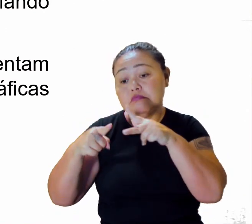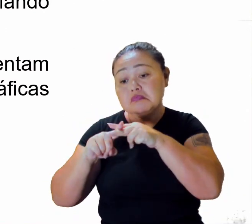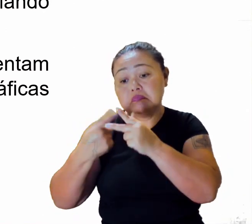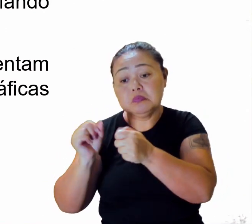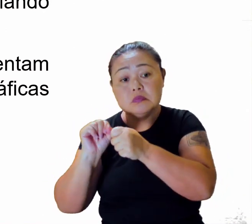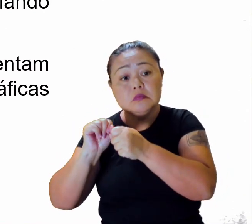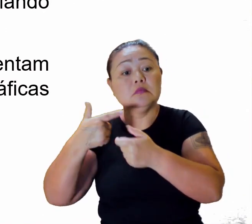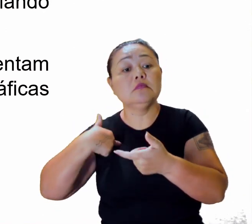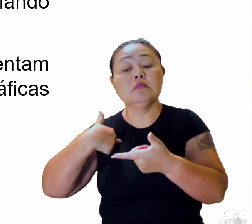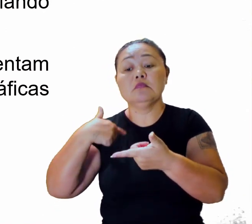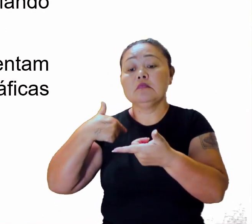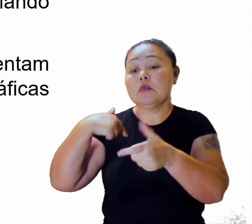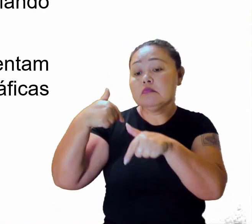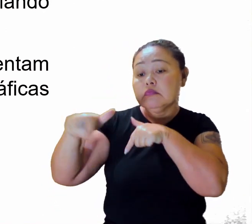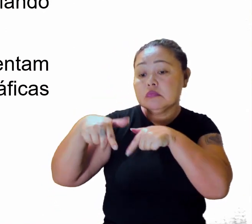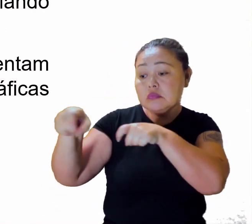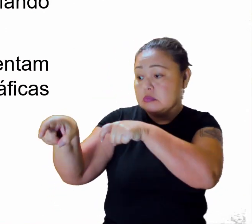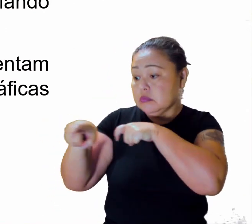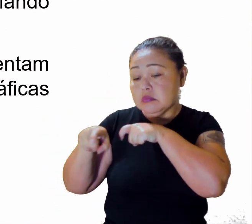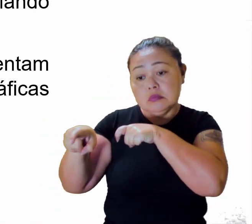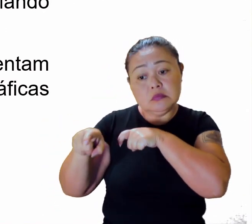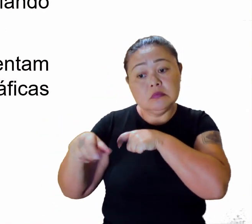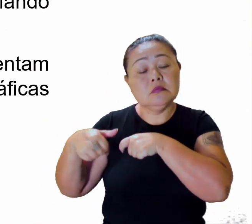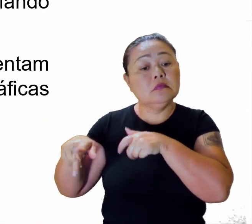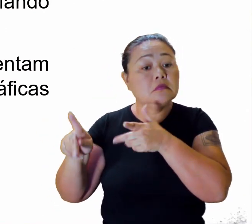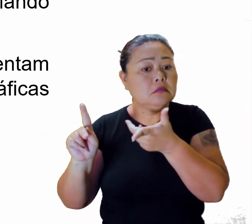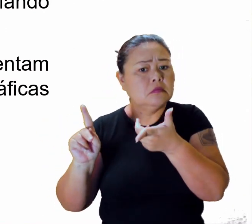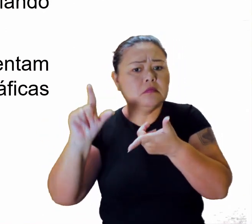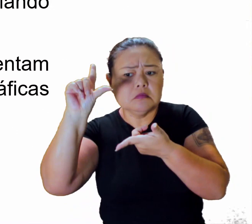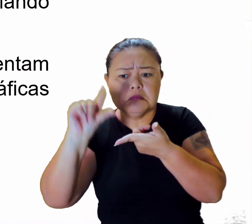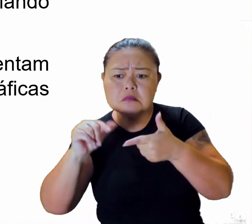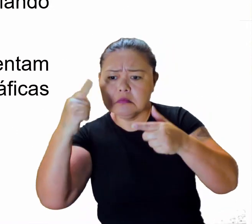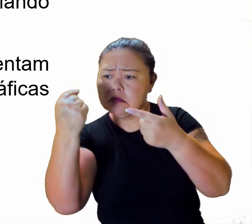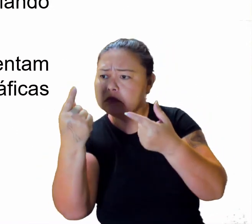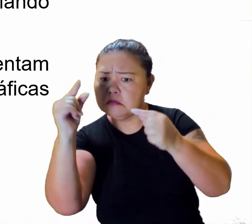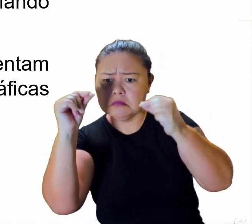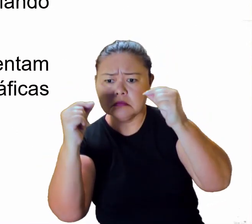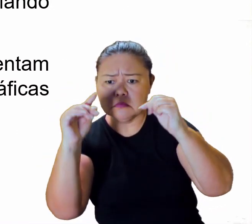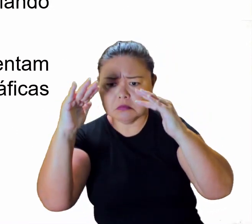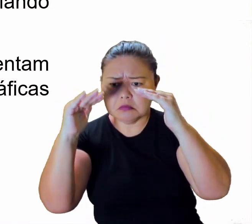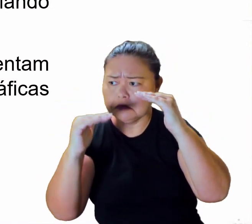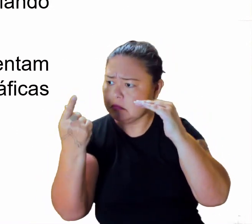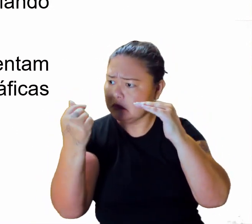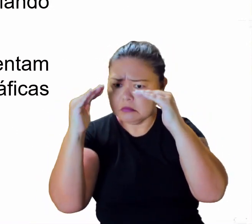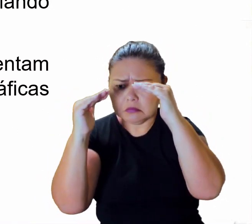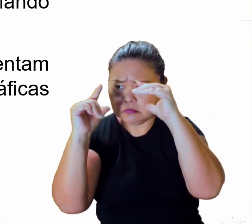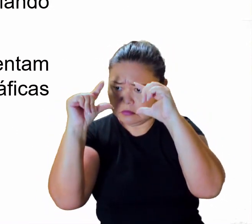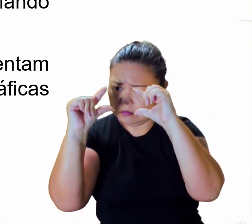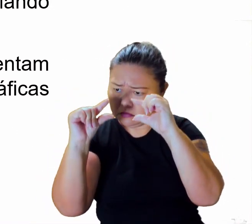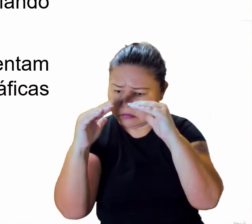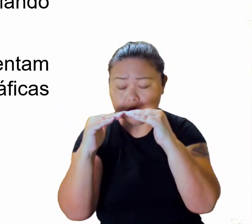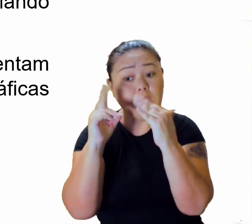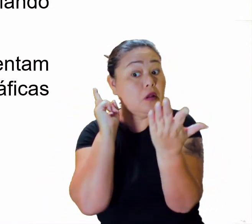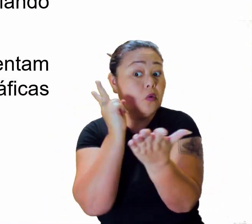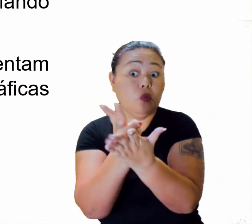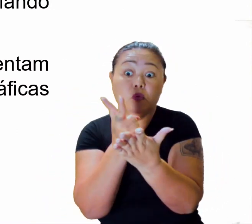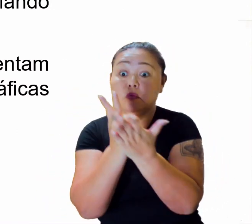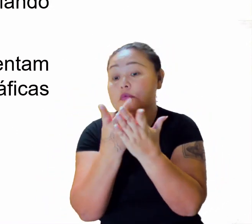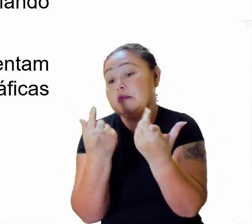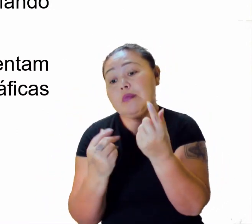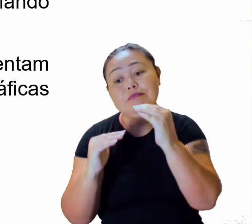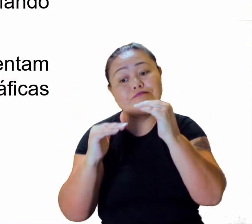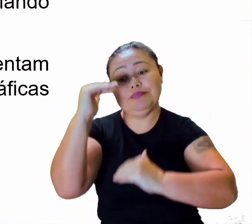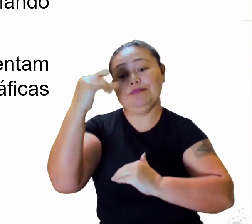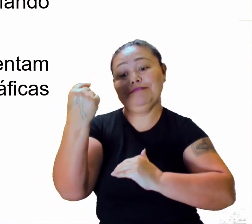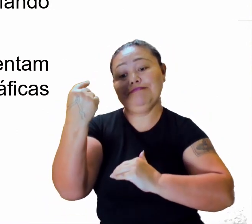da atividade agrícola. Olha só, redução das históricas diferenças. Elas continuam, Rogério. Com